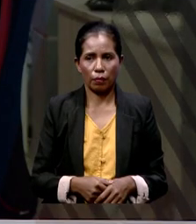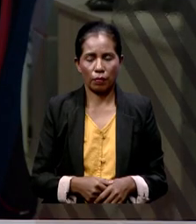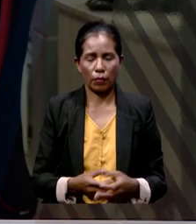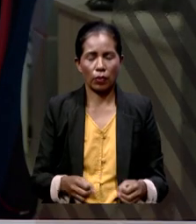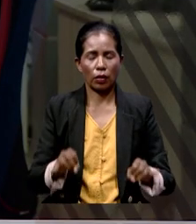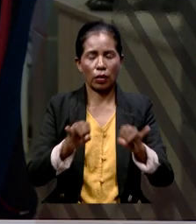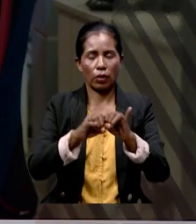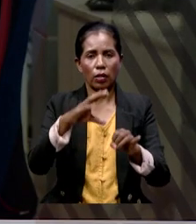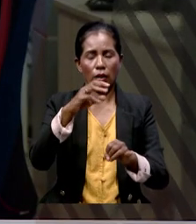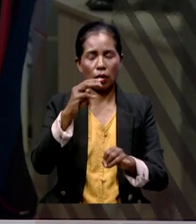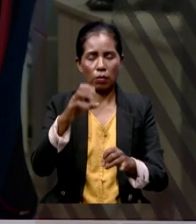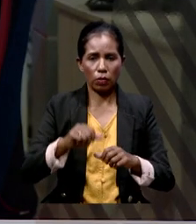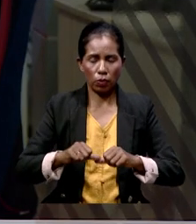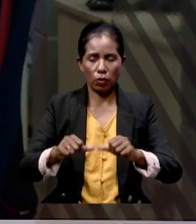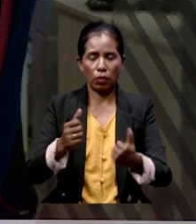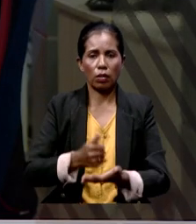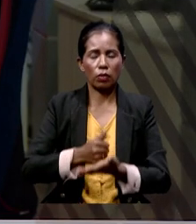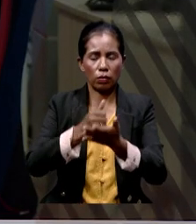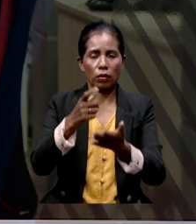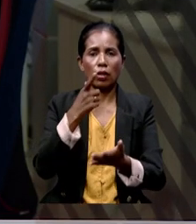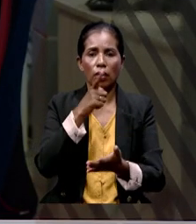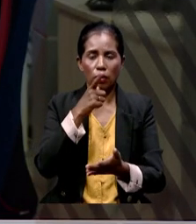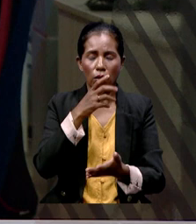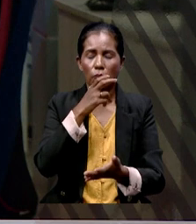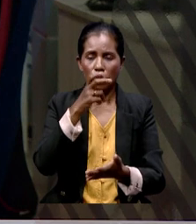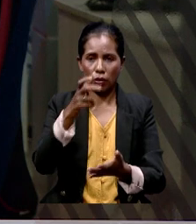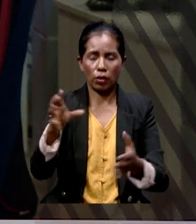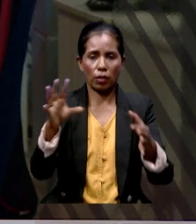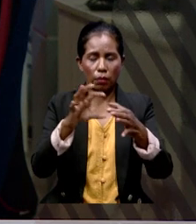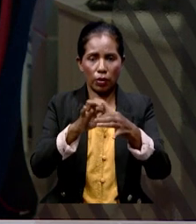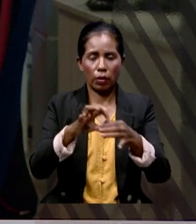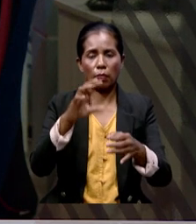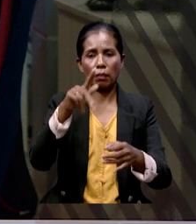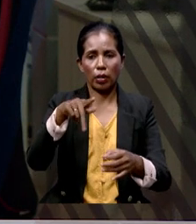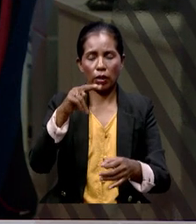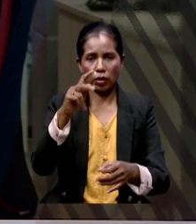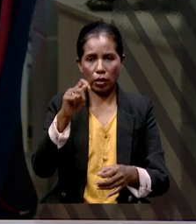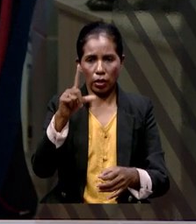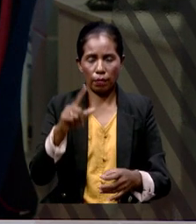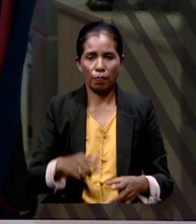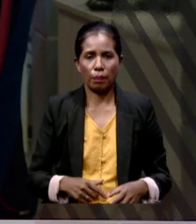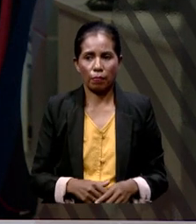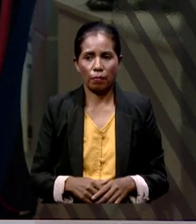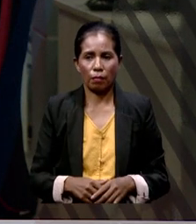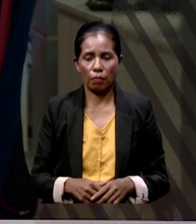Instituto Camões continua a facilitar a formação em língua portuguesa para membro Penetele.